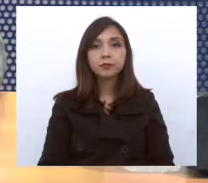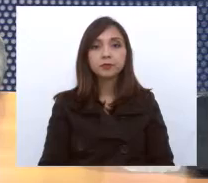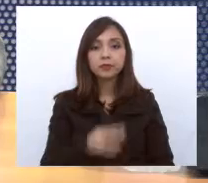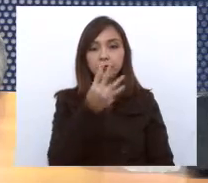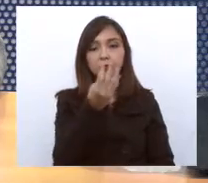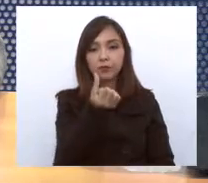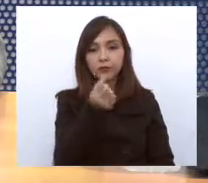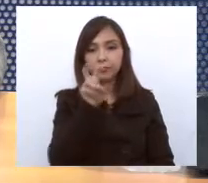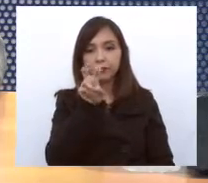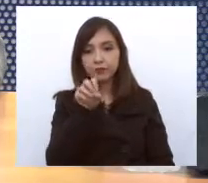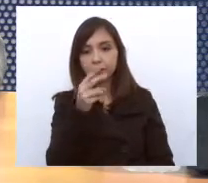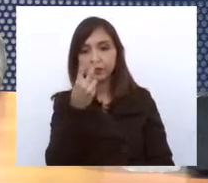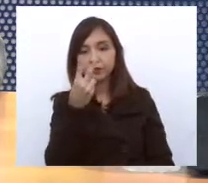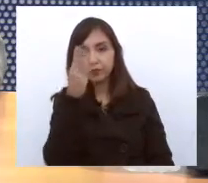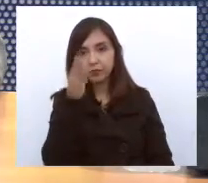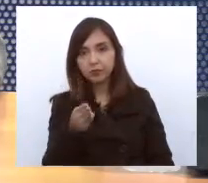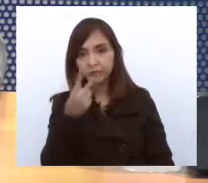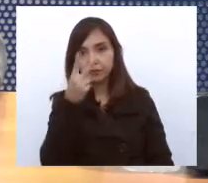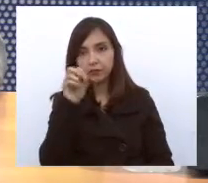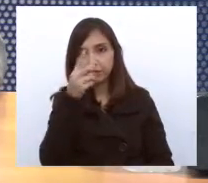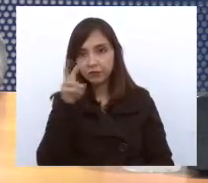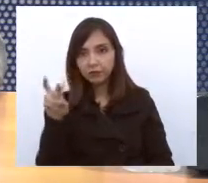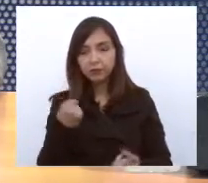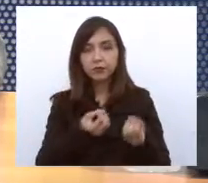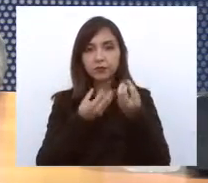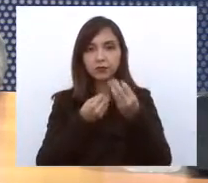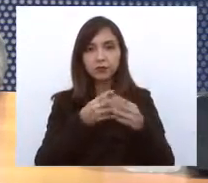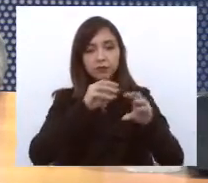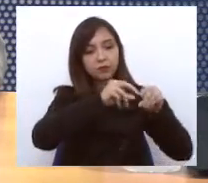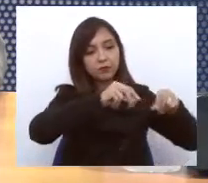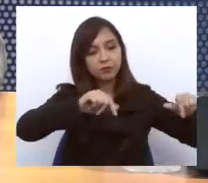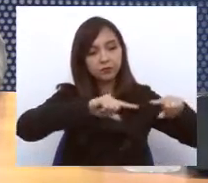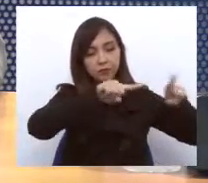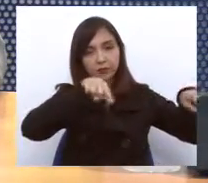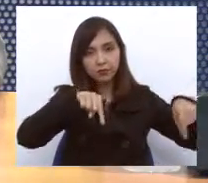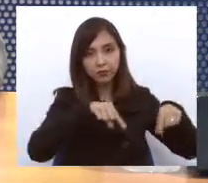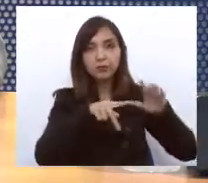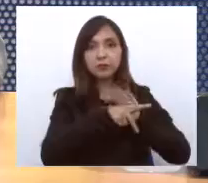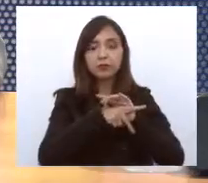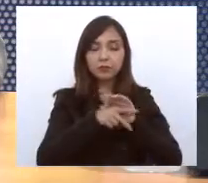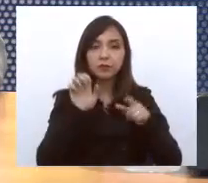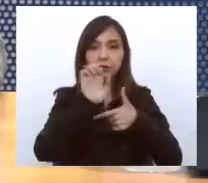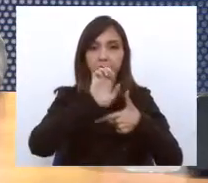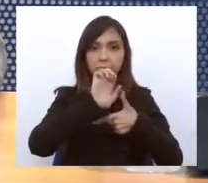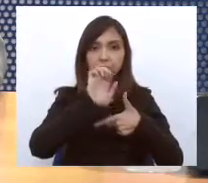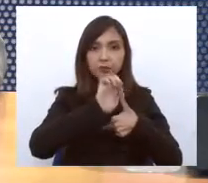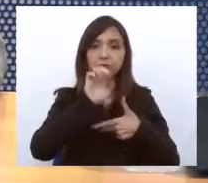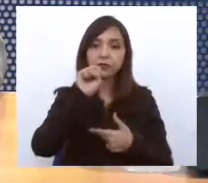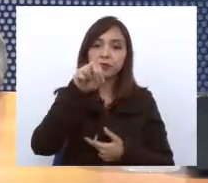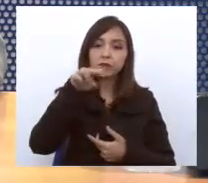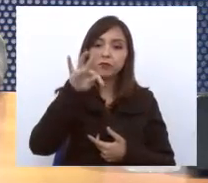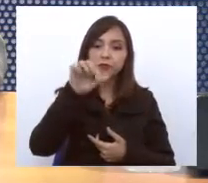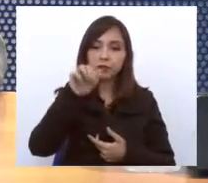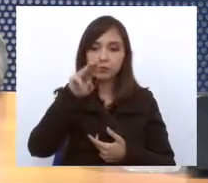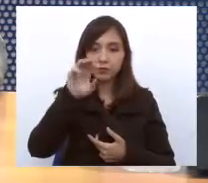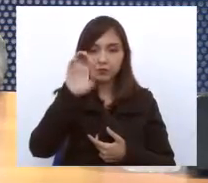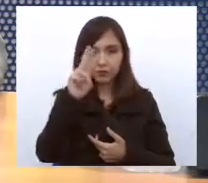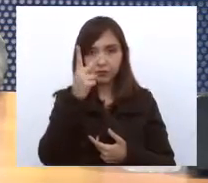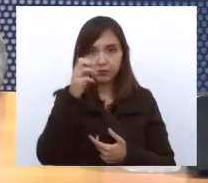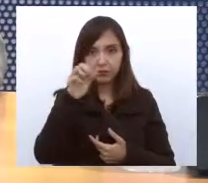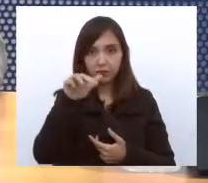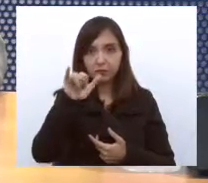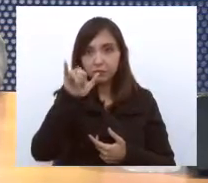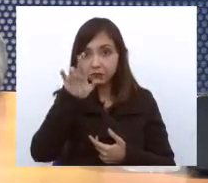requerimento 4650/2015. Informações referentes aos terrenos de propriedade do Executivo localizado no Jardim Santa Emília. Autor, vereador